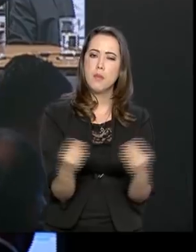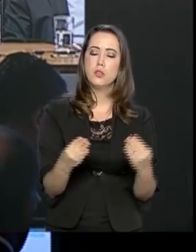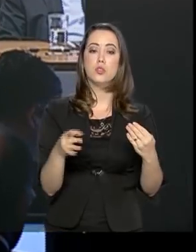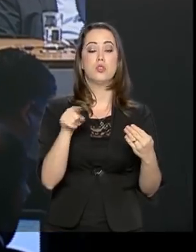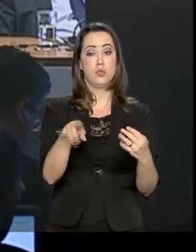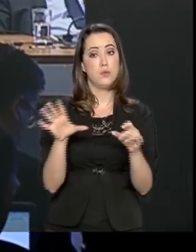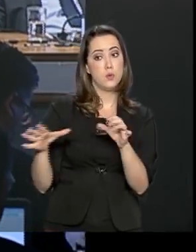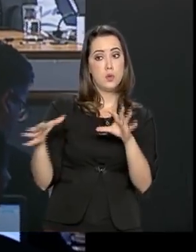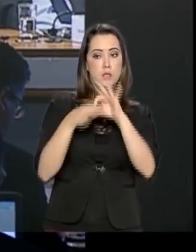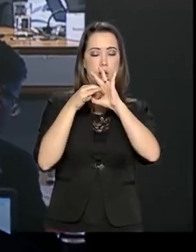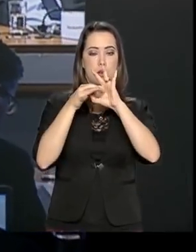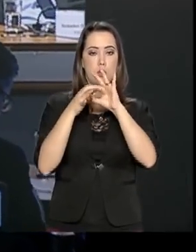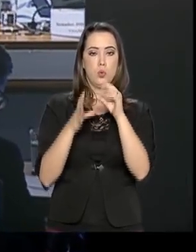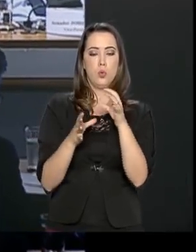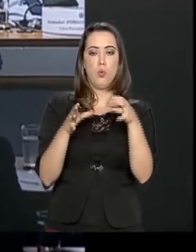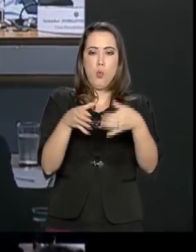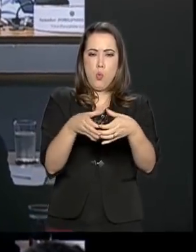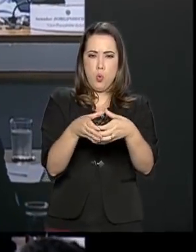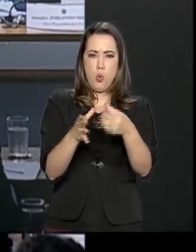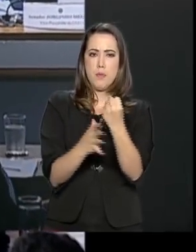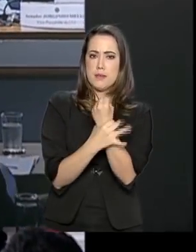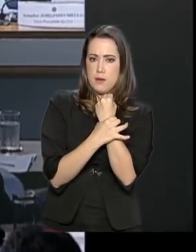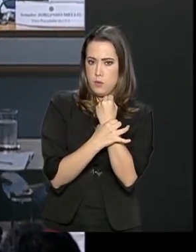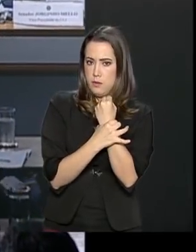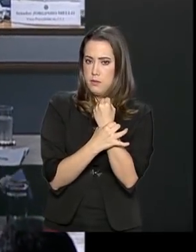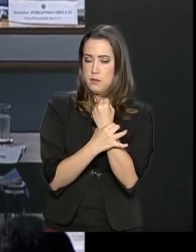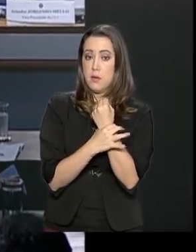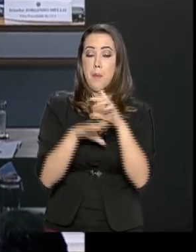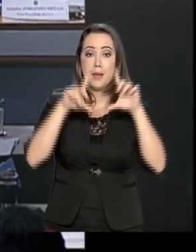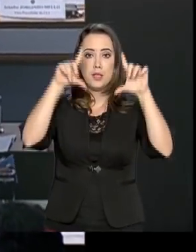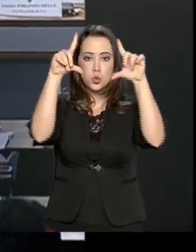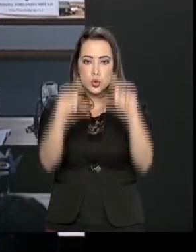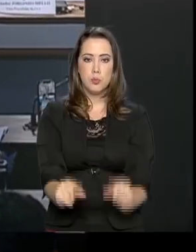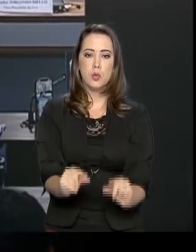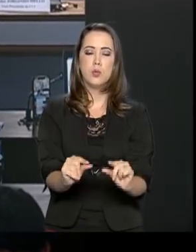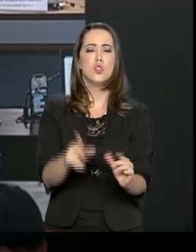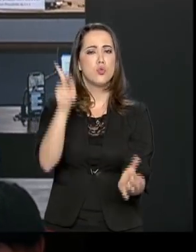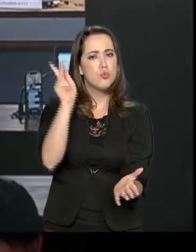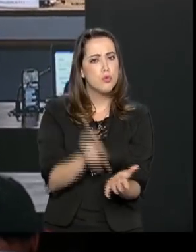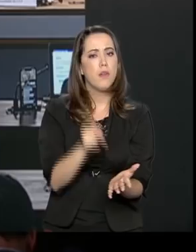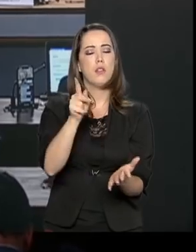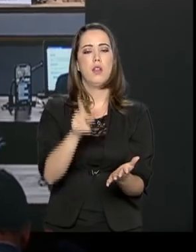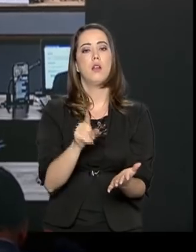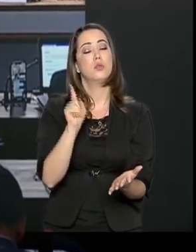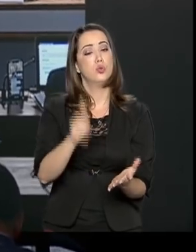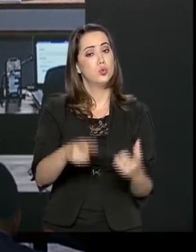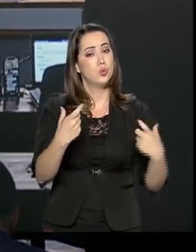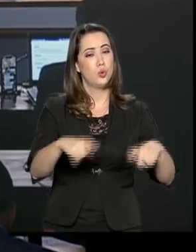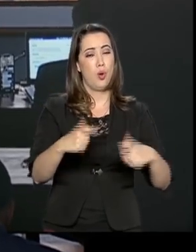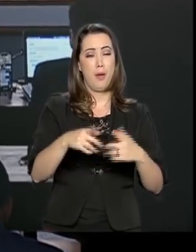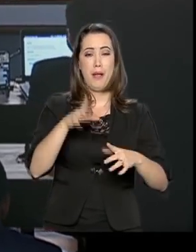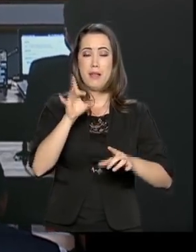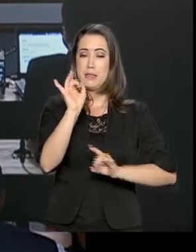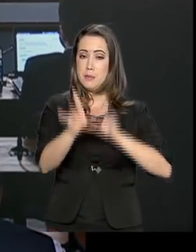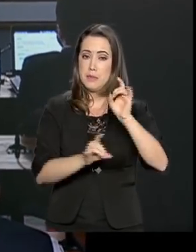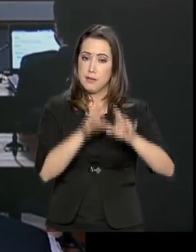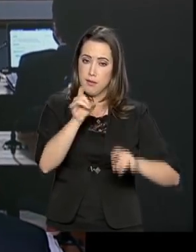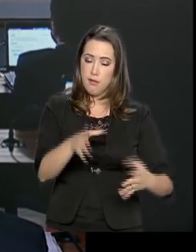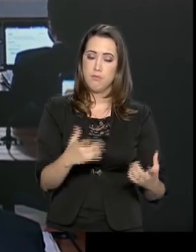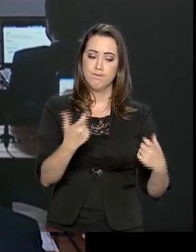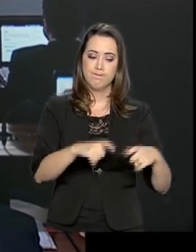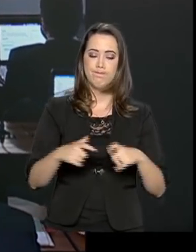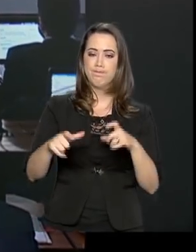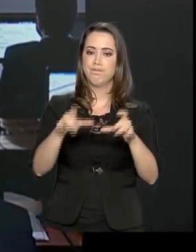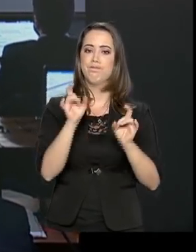de segurança para redução drástica da criminalidade em áreas especialmente afetadas.